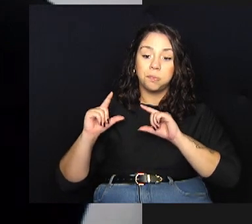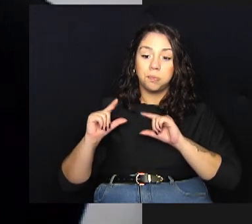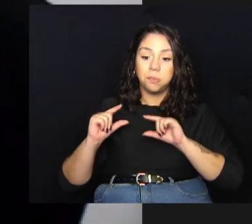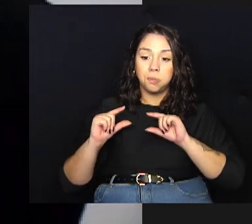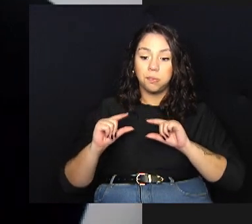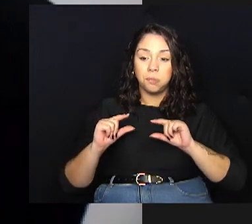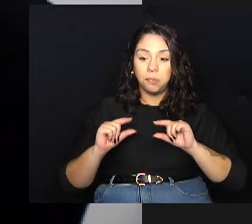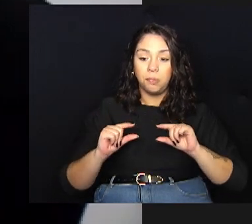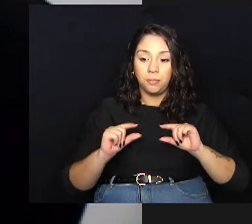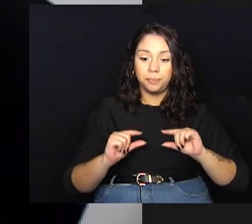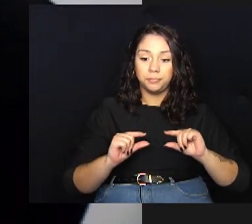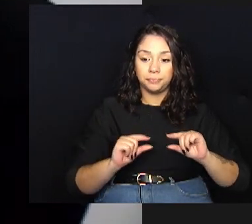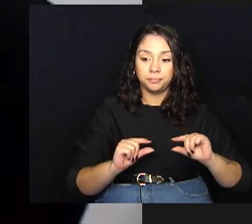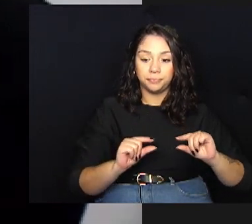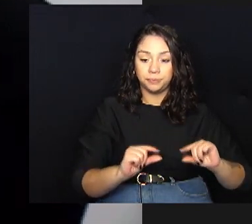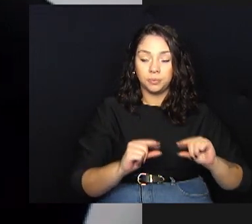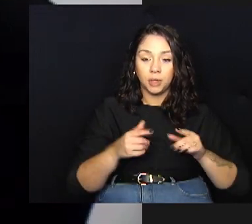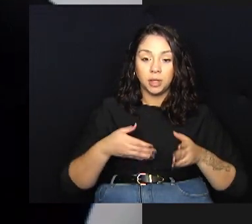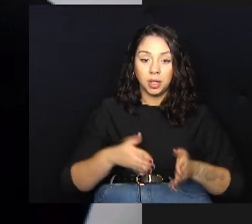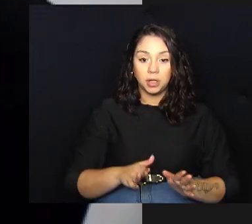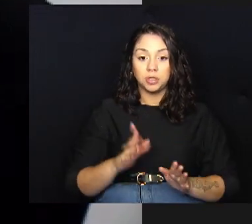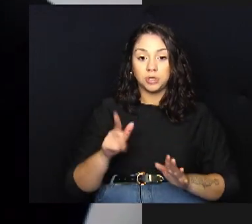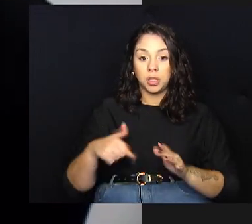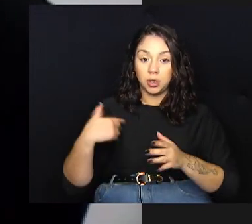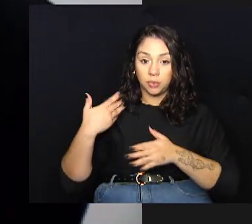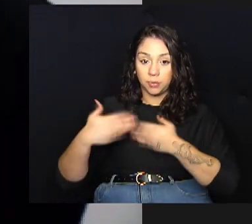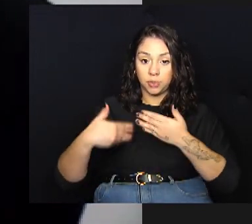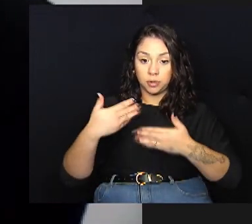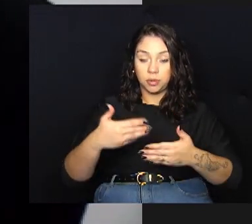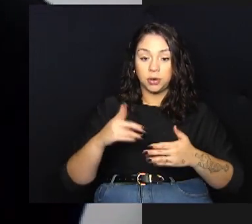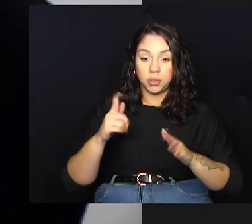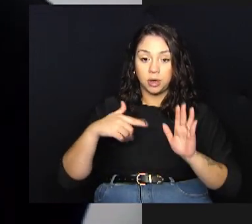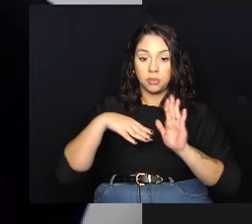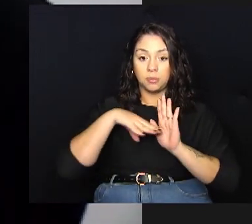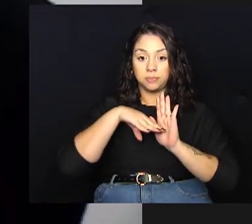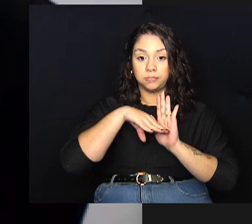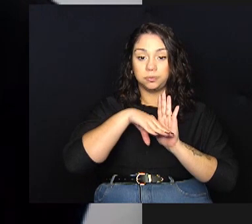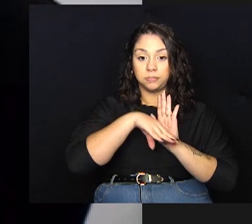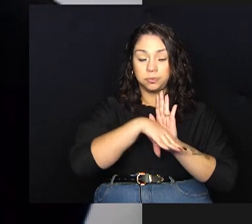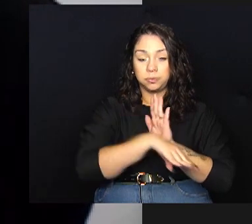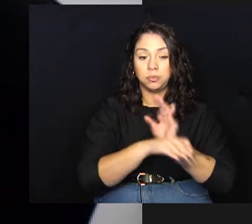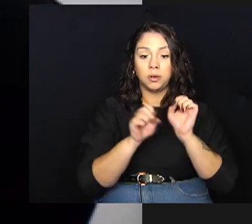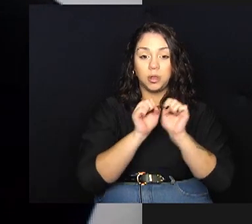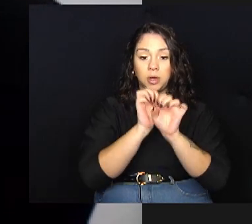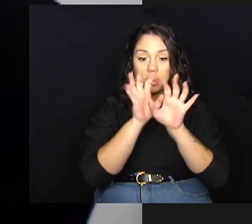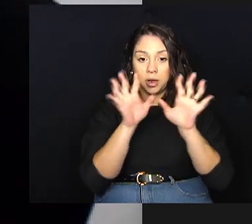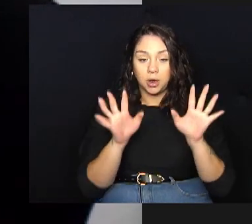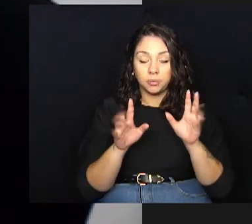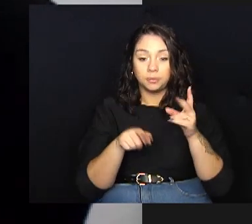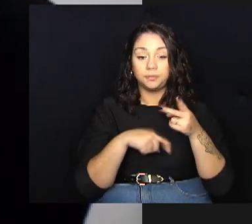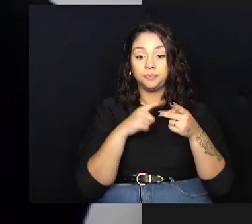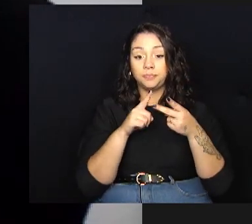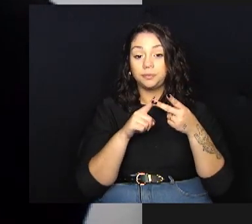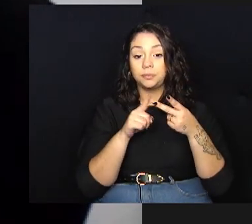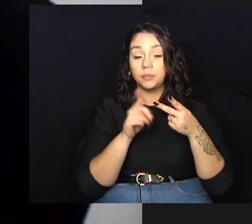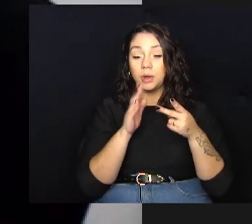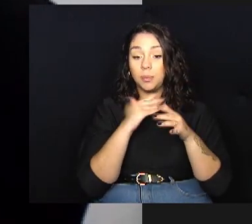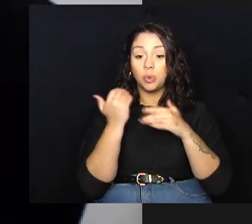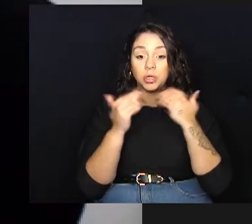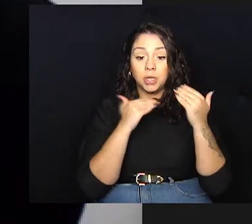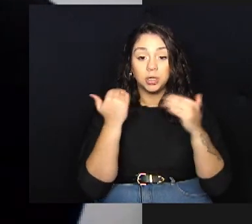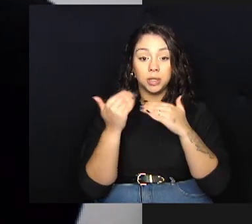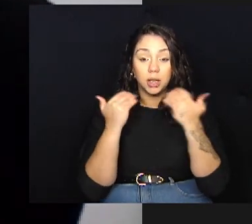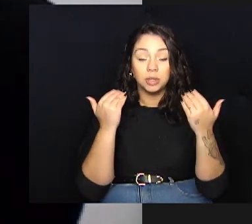natalidade que a gente chama o processo da queda da fecundidade Ela é bem claro em relação a mortalidade especificamente